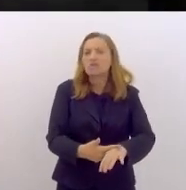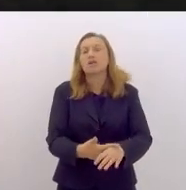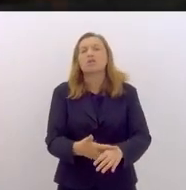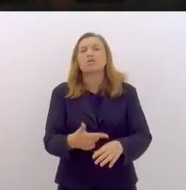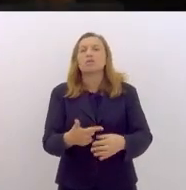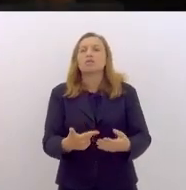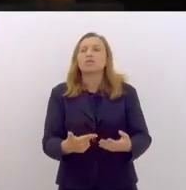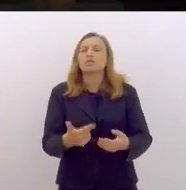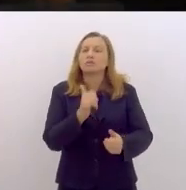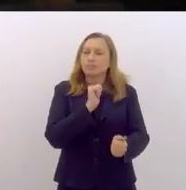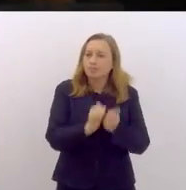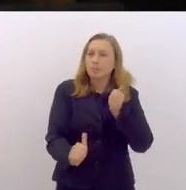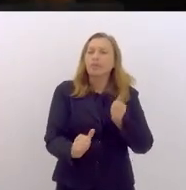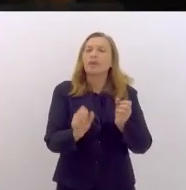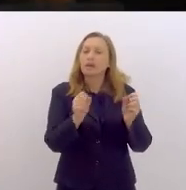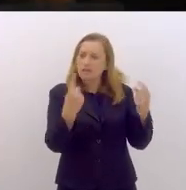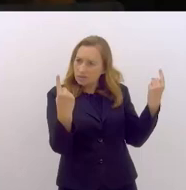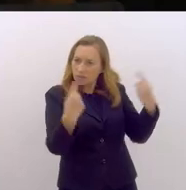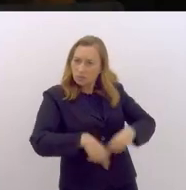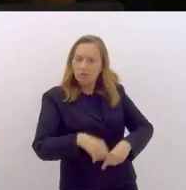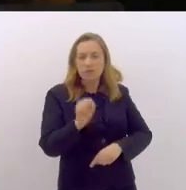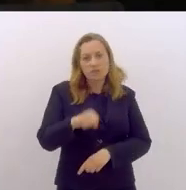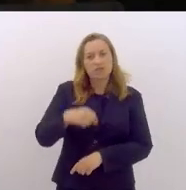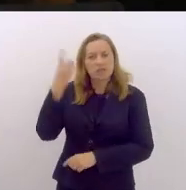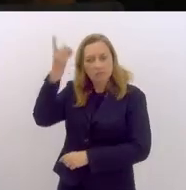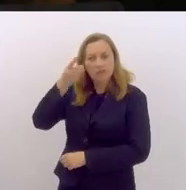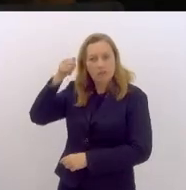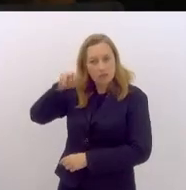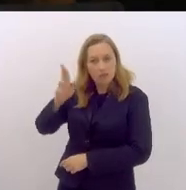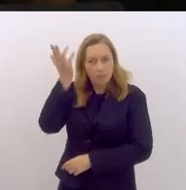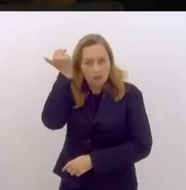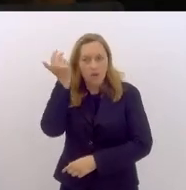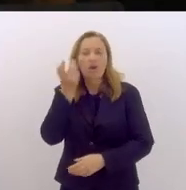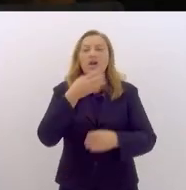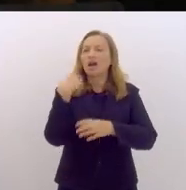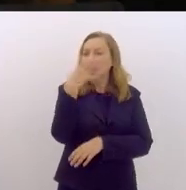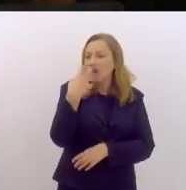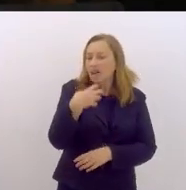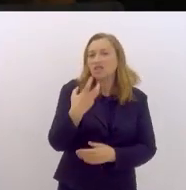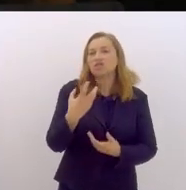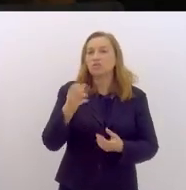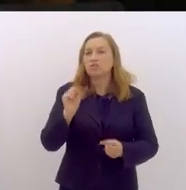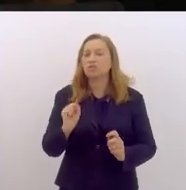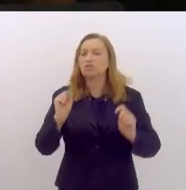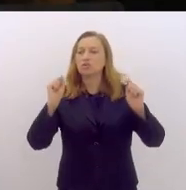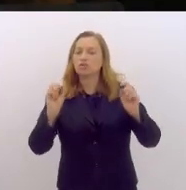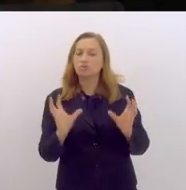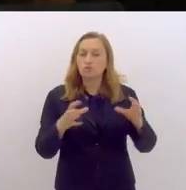Aonde haja disputa, sim, deputado Eliomar, que haja cânticos e uma torcida